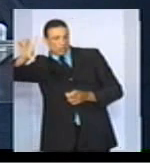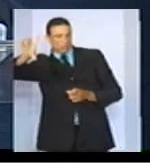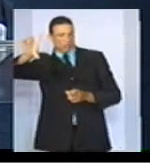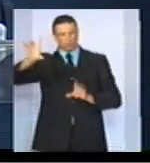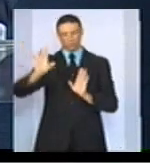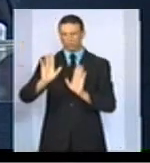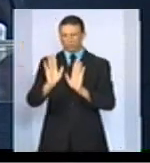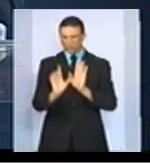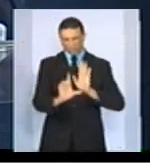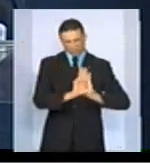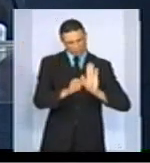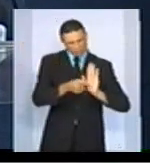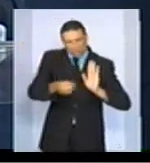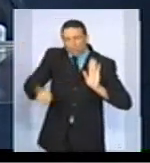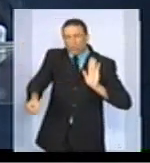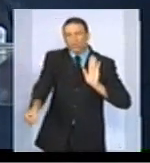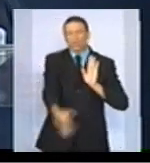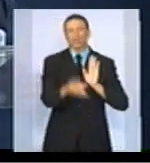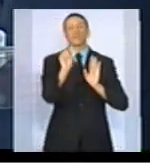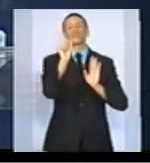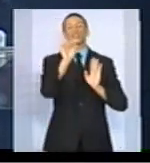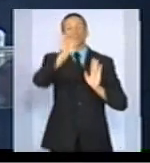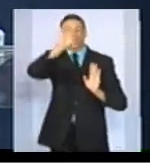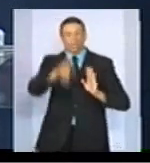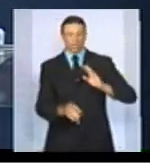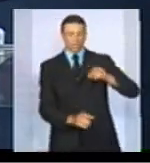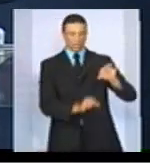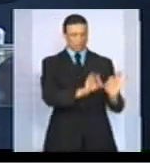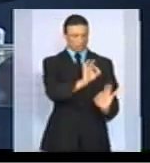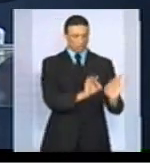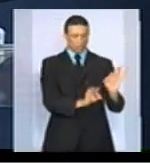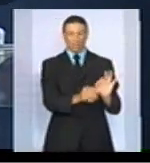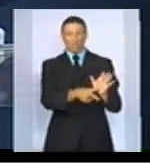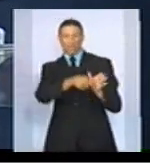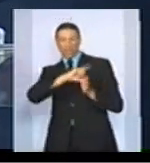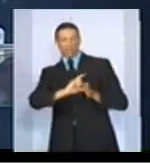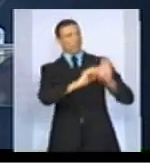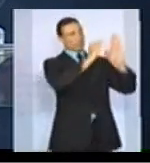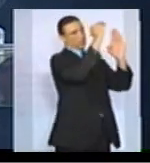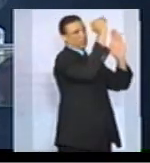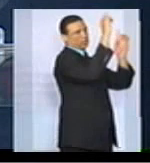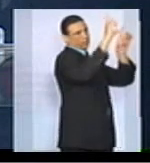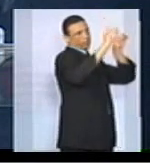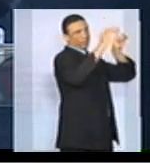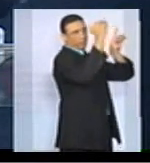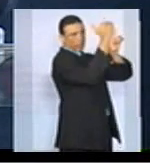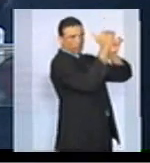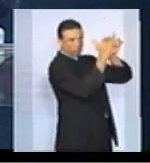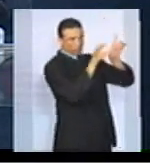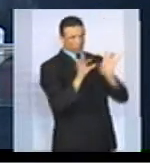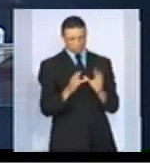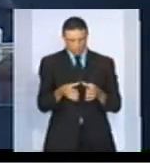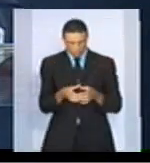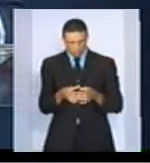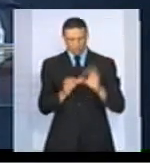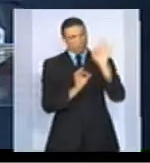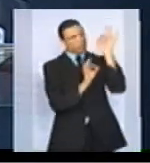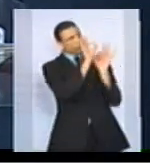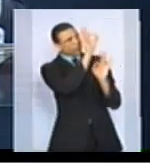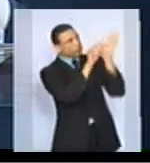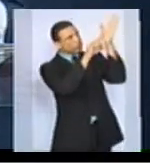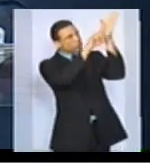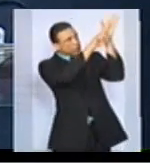aquela permitiu que uma agência reguladora fosse regular aquela primeira camada com direitos regulatórios não puramente